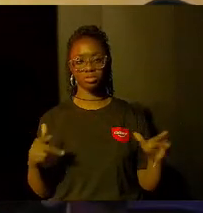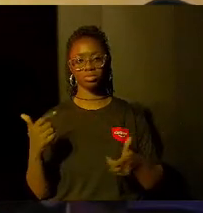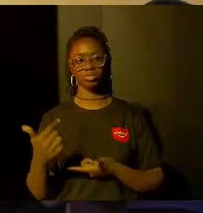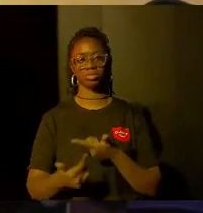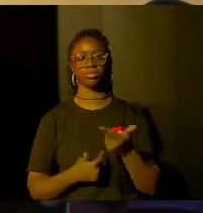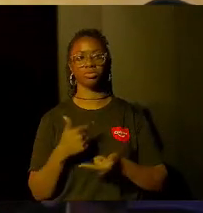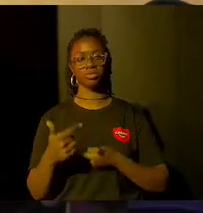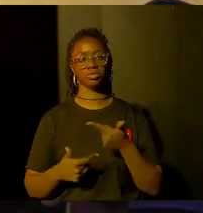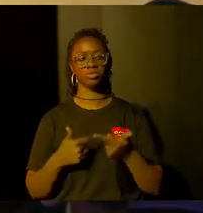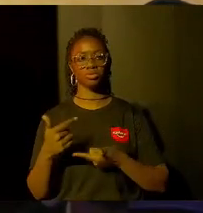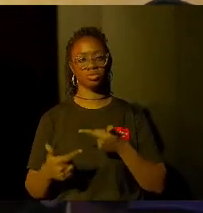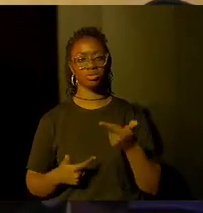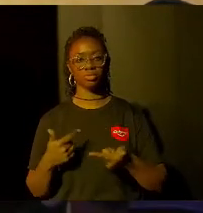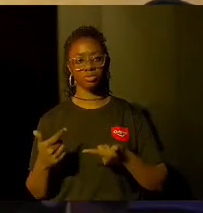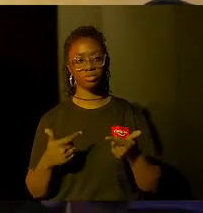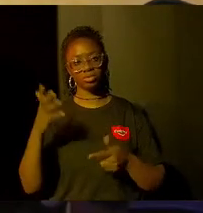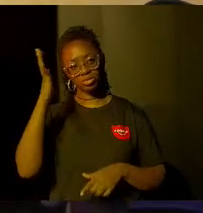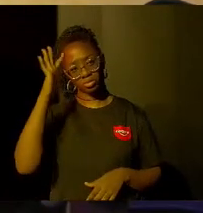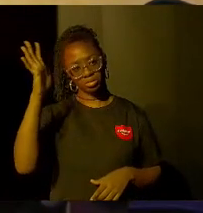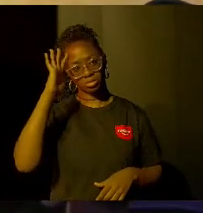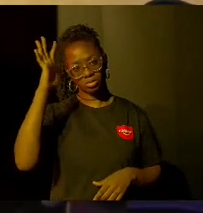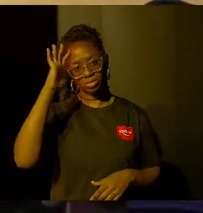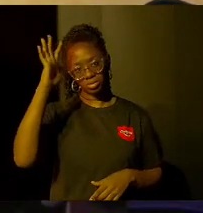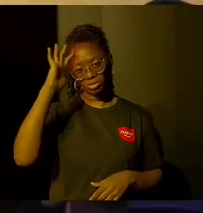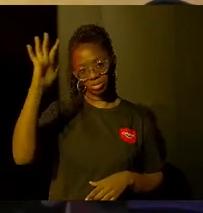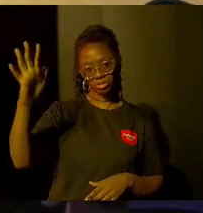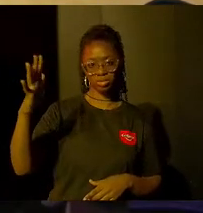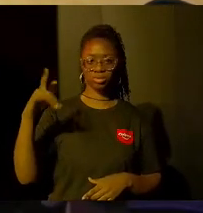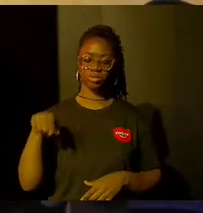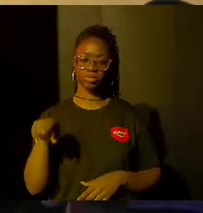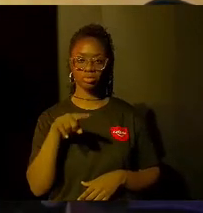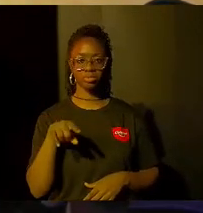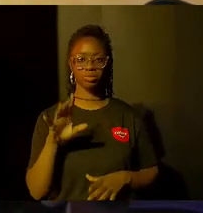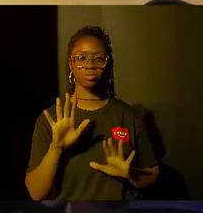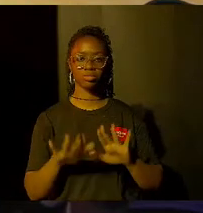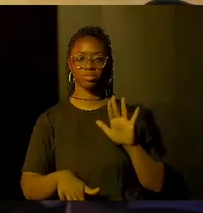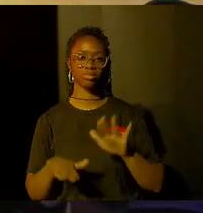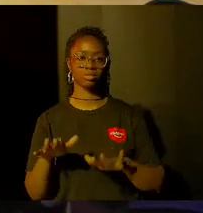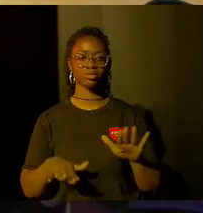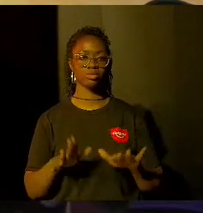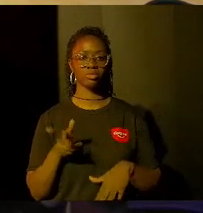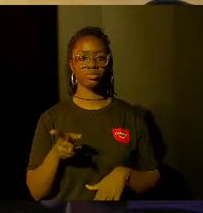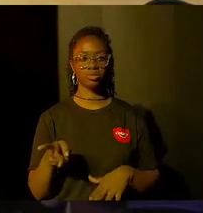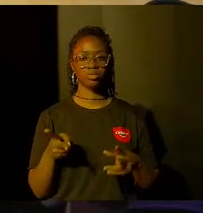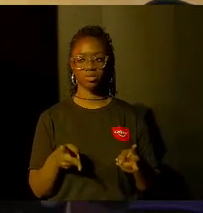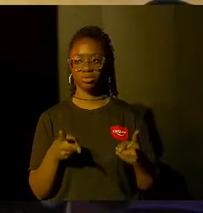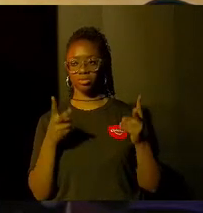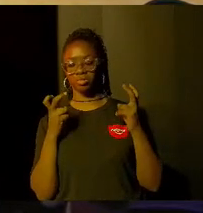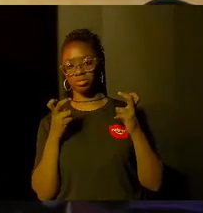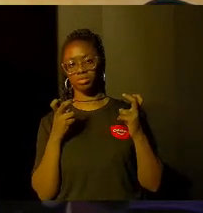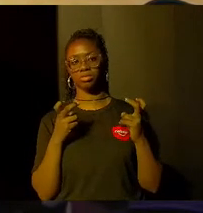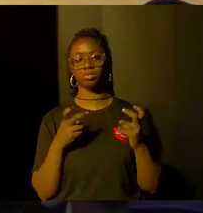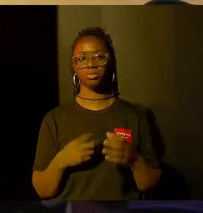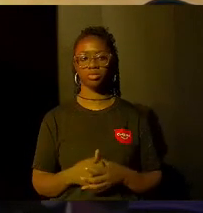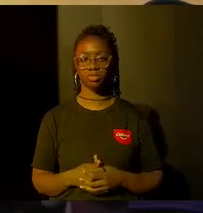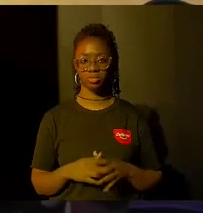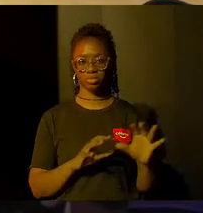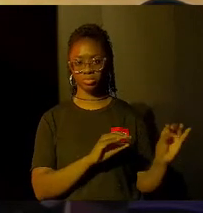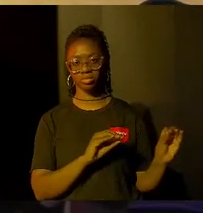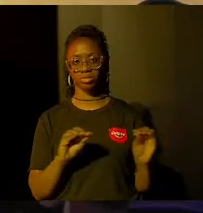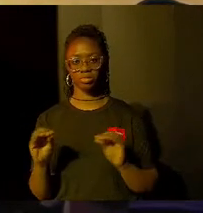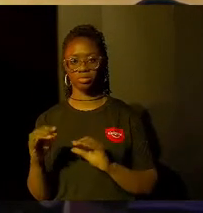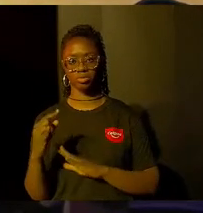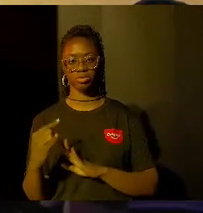que é imaginativo seja sempre capturado para esse para essa questão